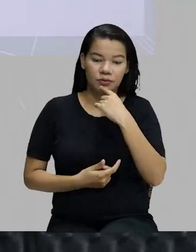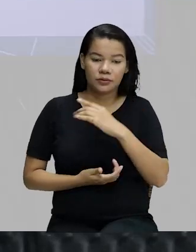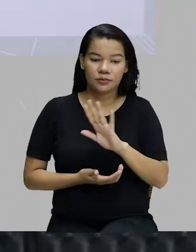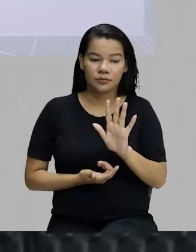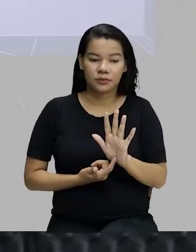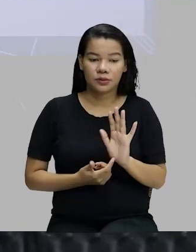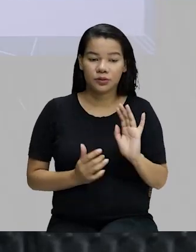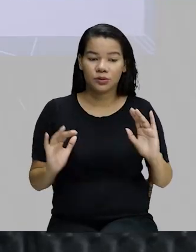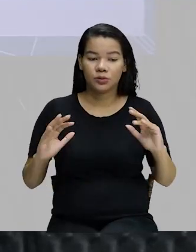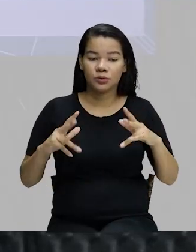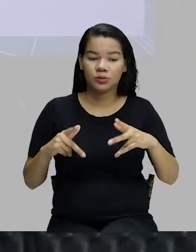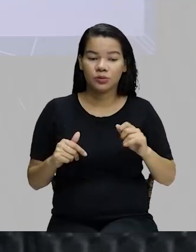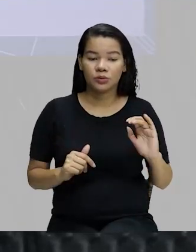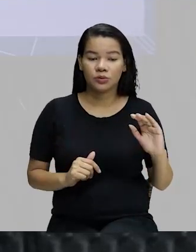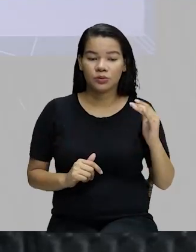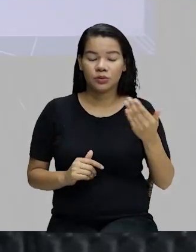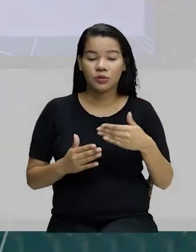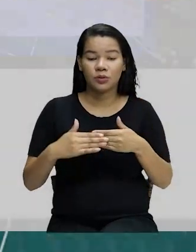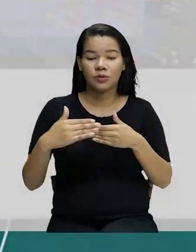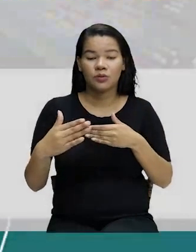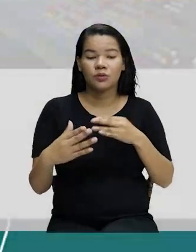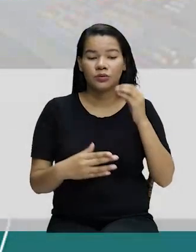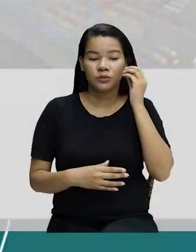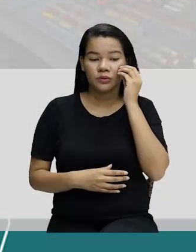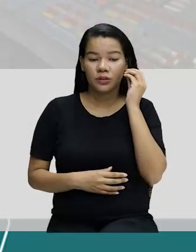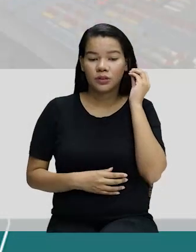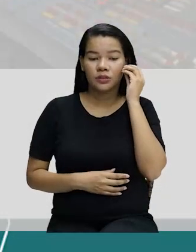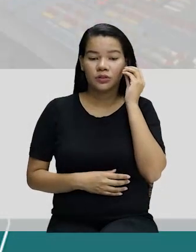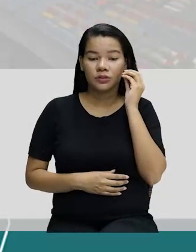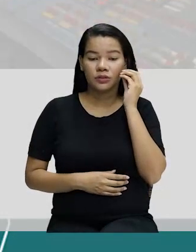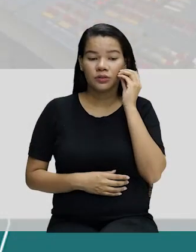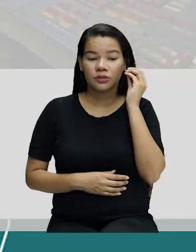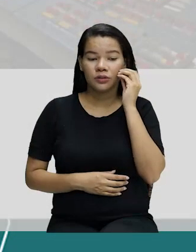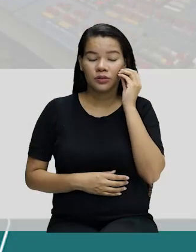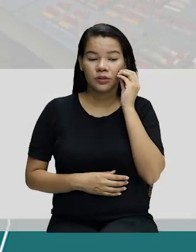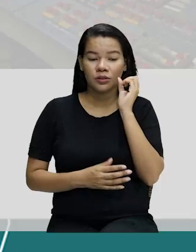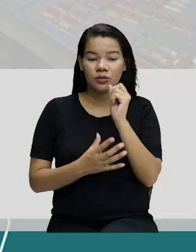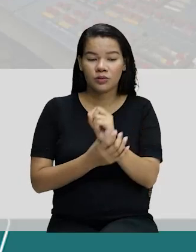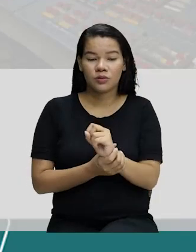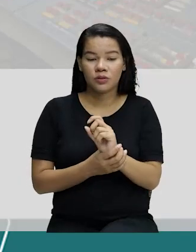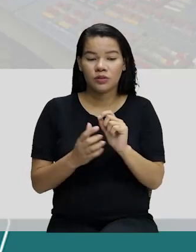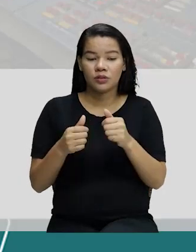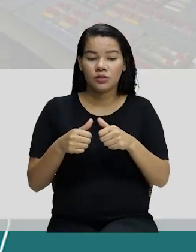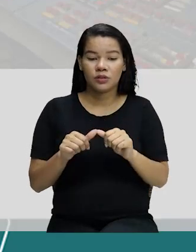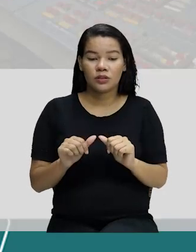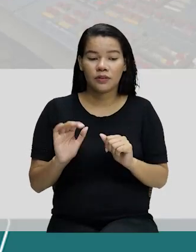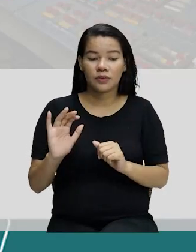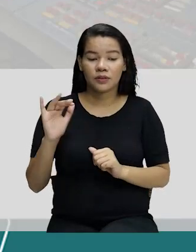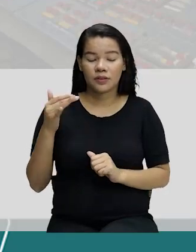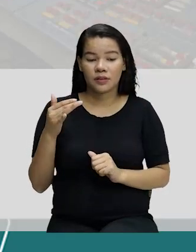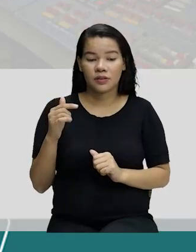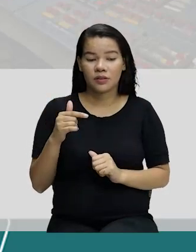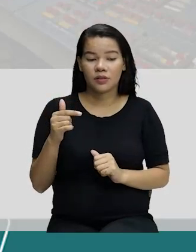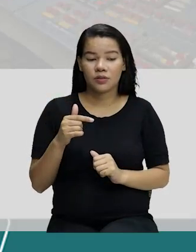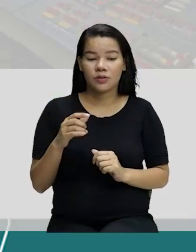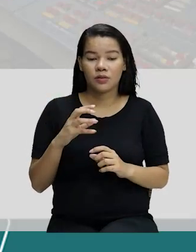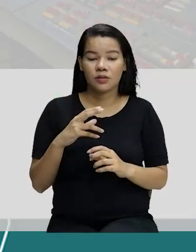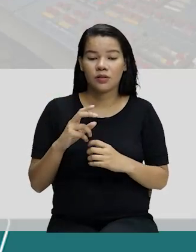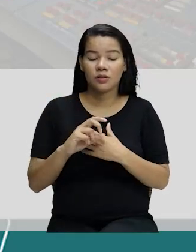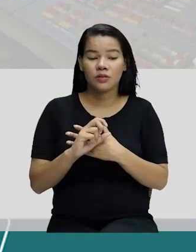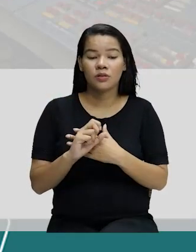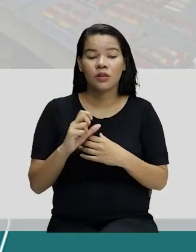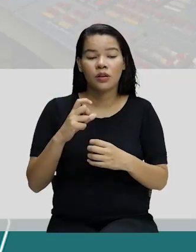só, durante um teste de segurança que estava em curso. Isso resultou na explosão do